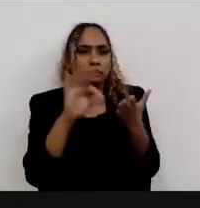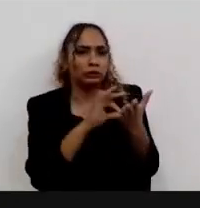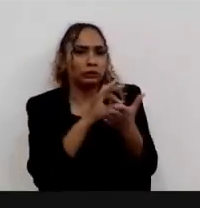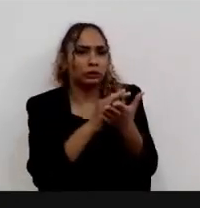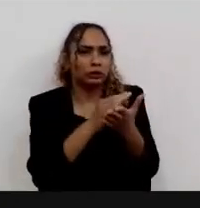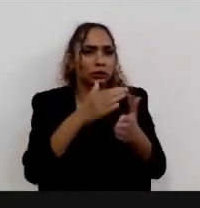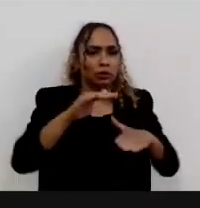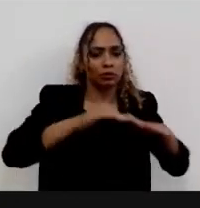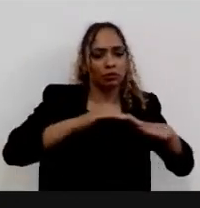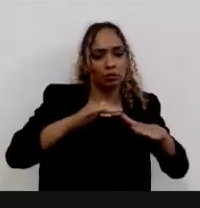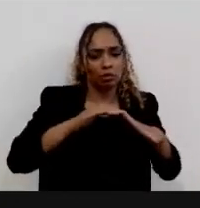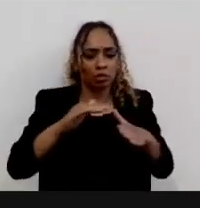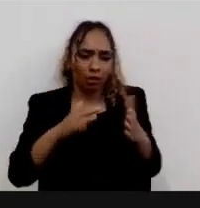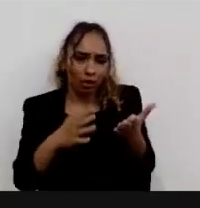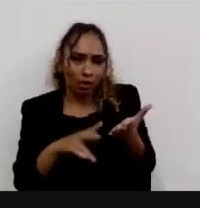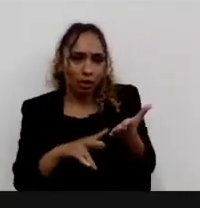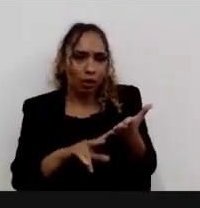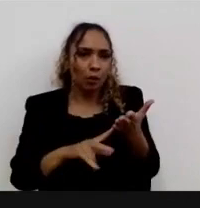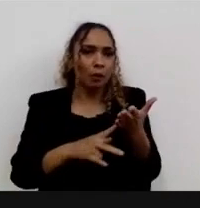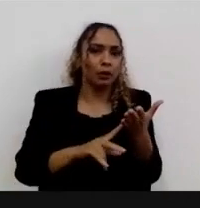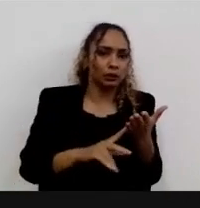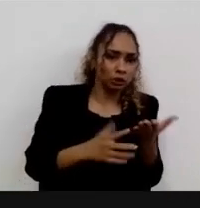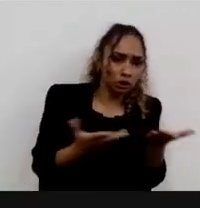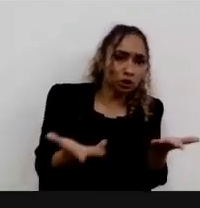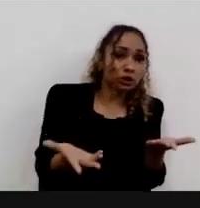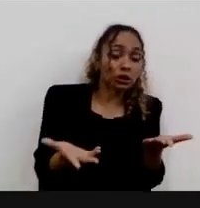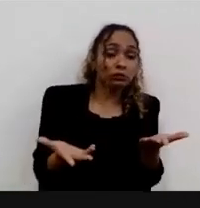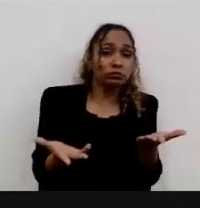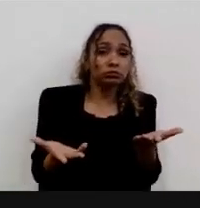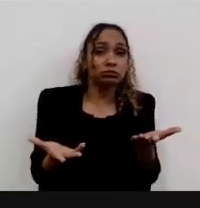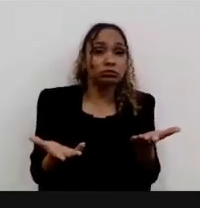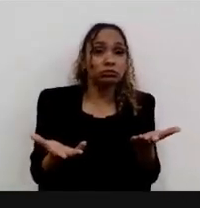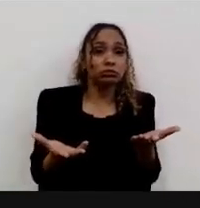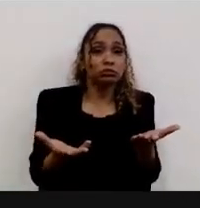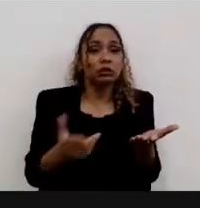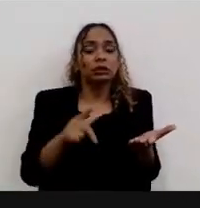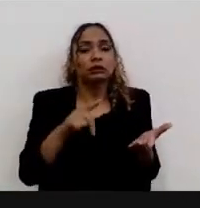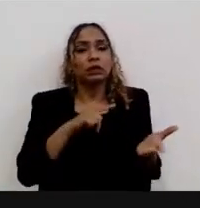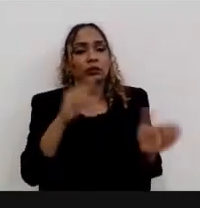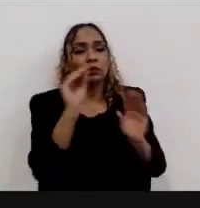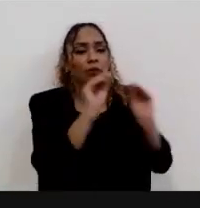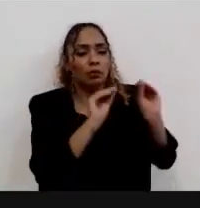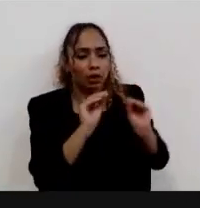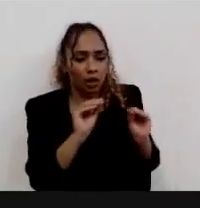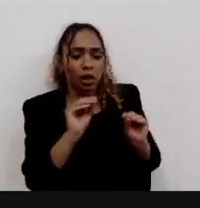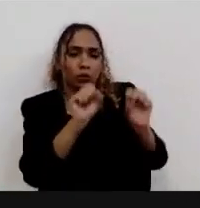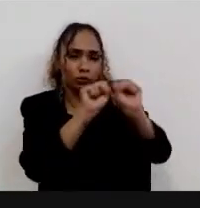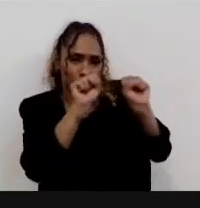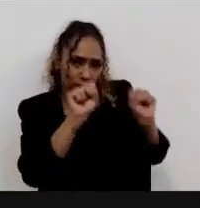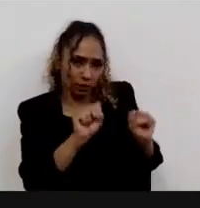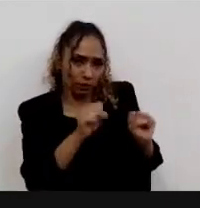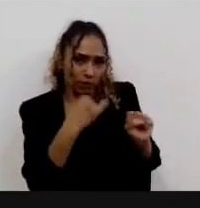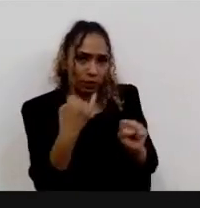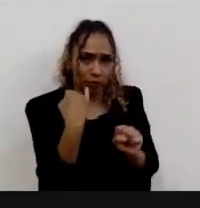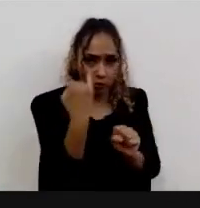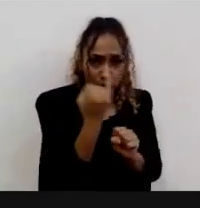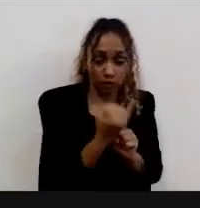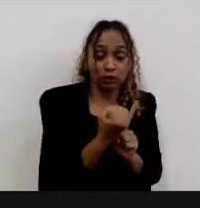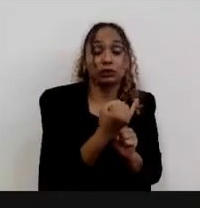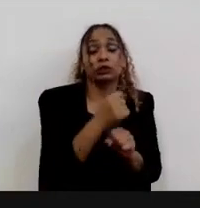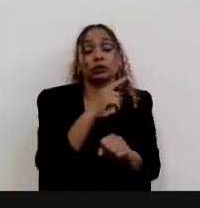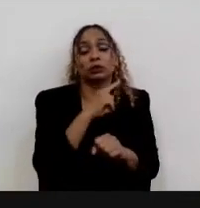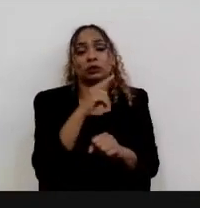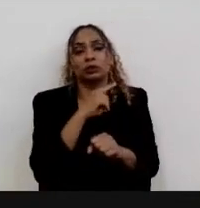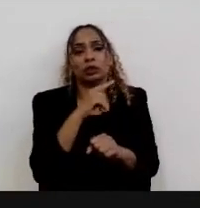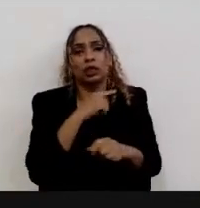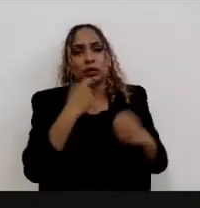partidos, enfim. Todas essas informações que vão alimentar os diversos sistemas, as mais importantes e relevantes